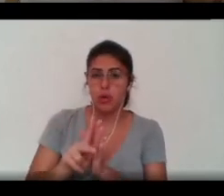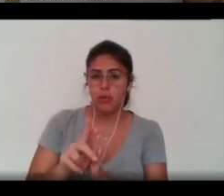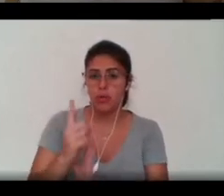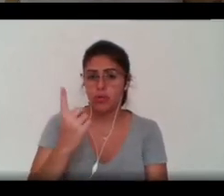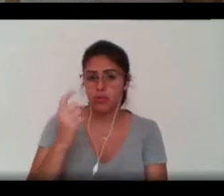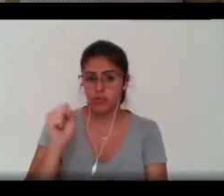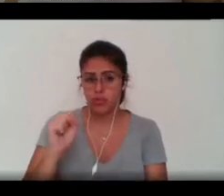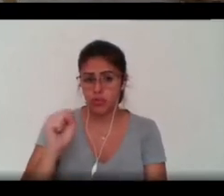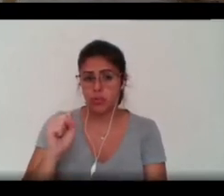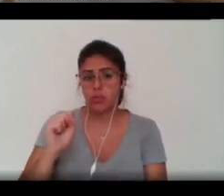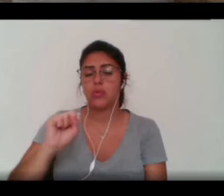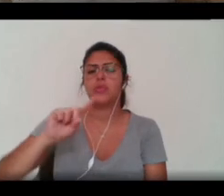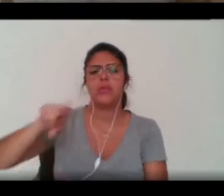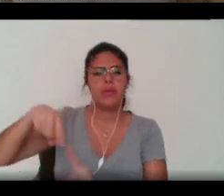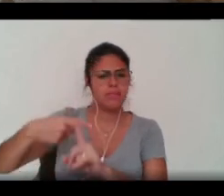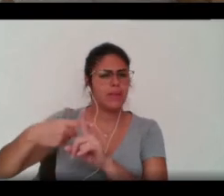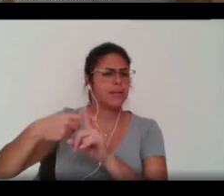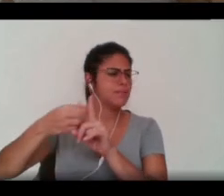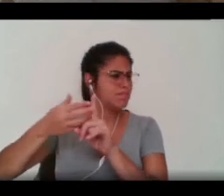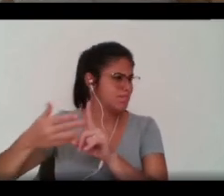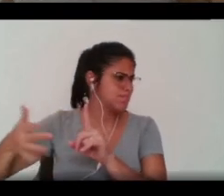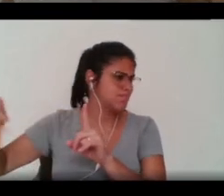aqui.